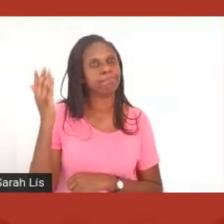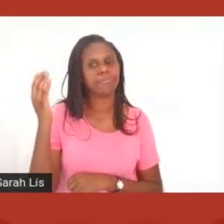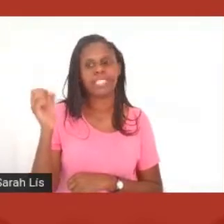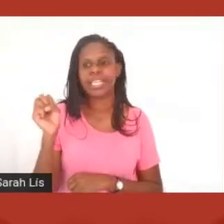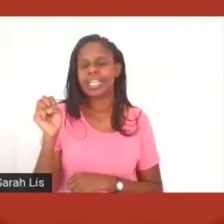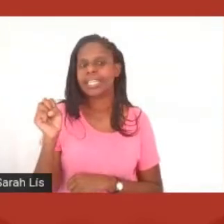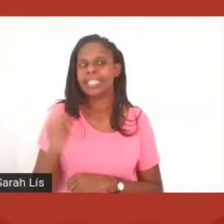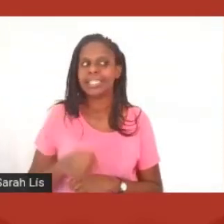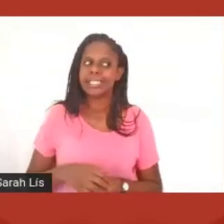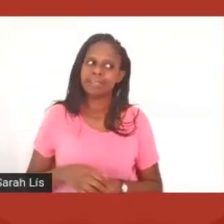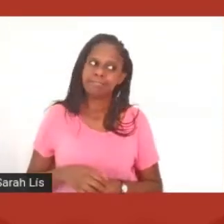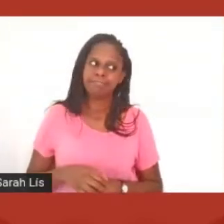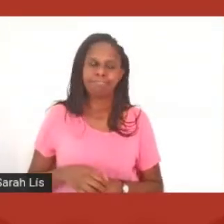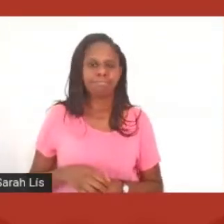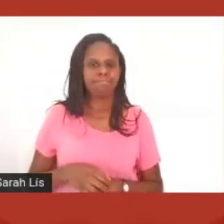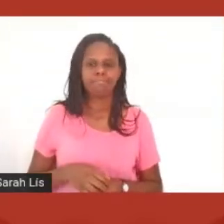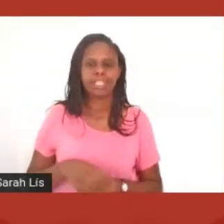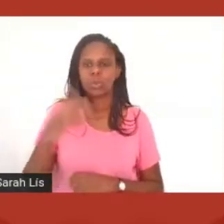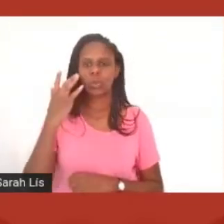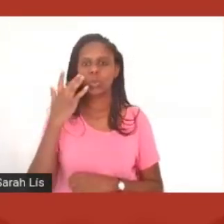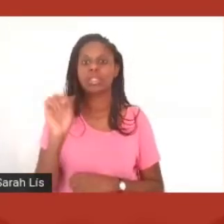se todo mundo...